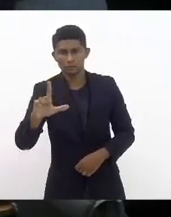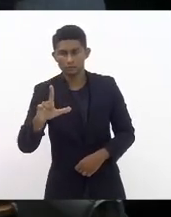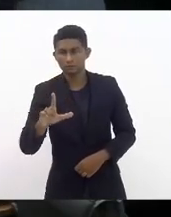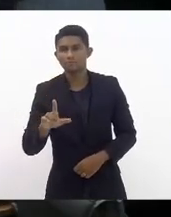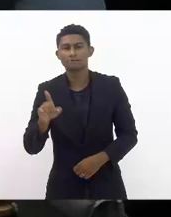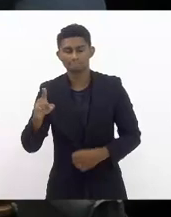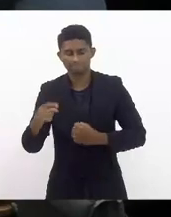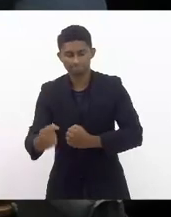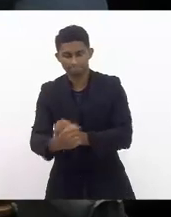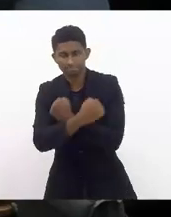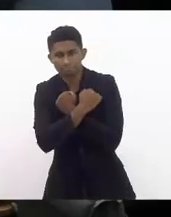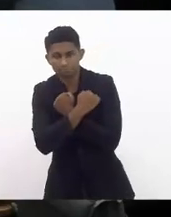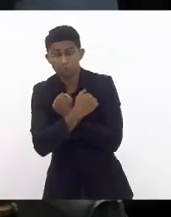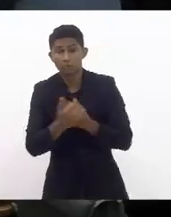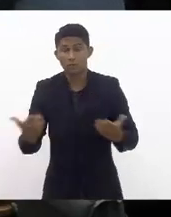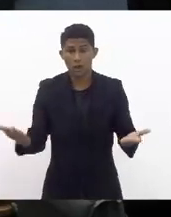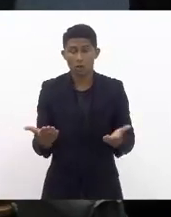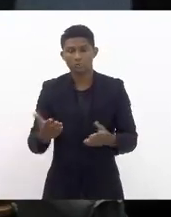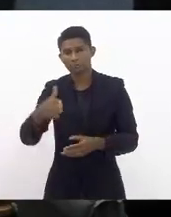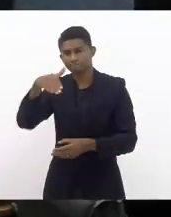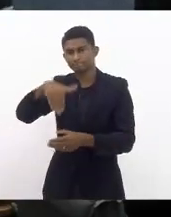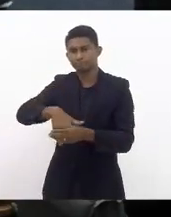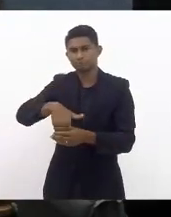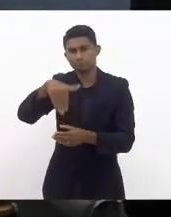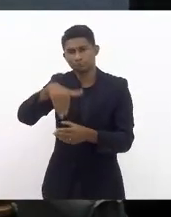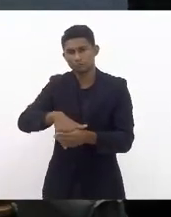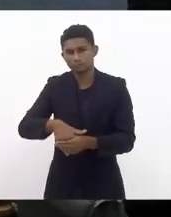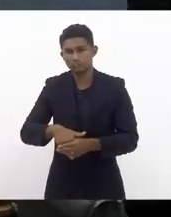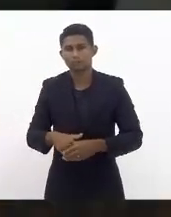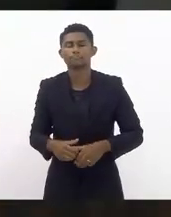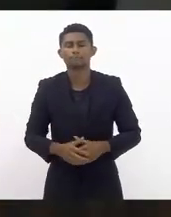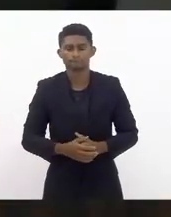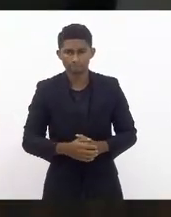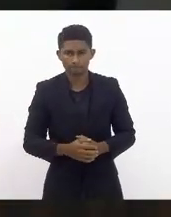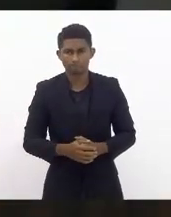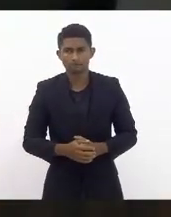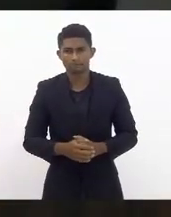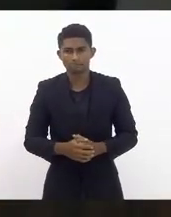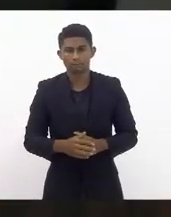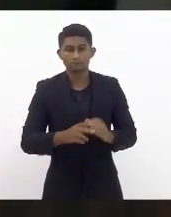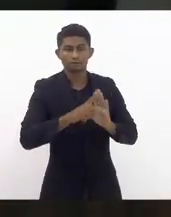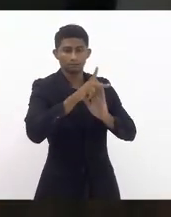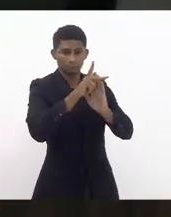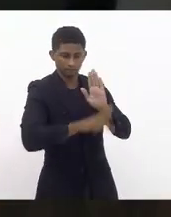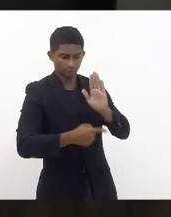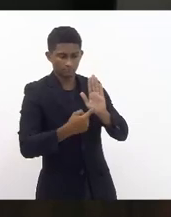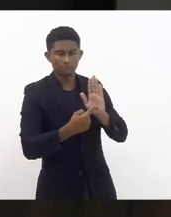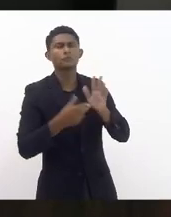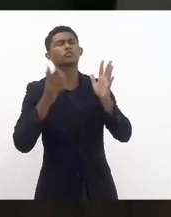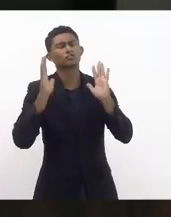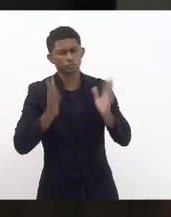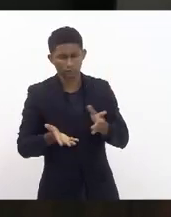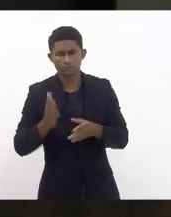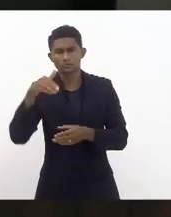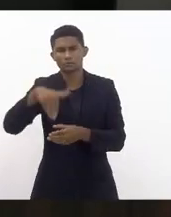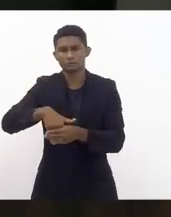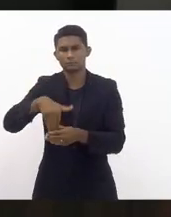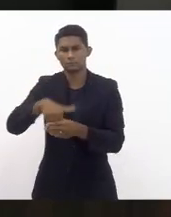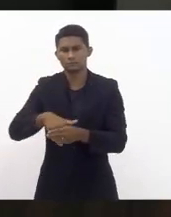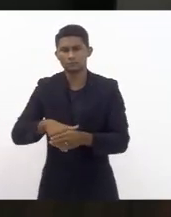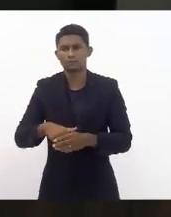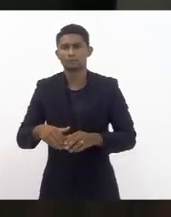abraço. Então vamos à votação, mais uma vez, o projeto já está em votação, nós vamos